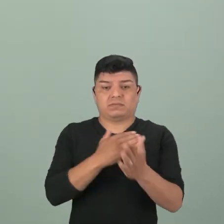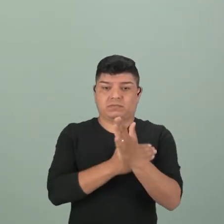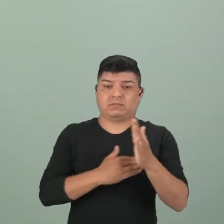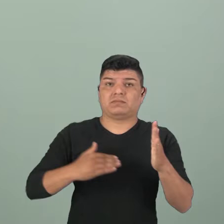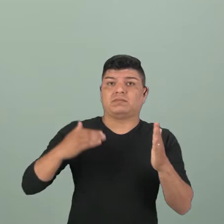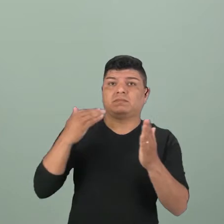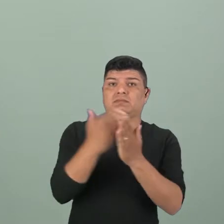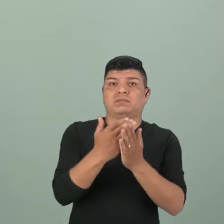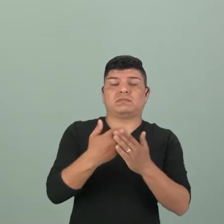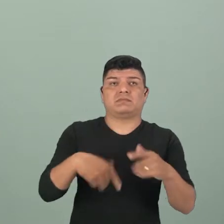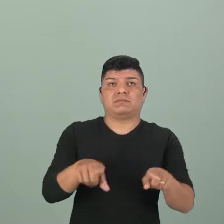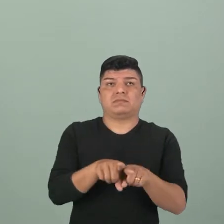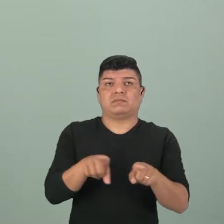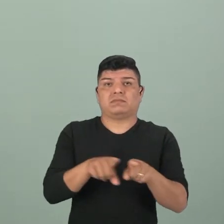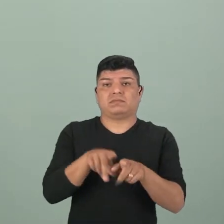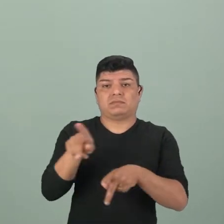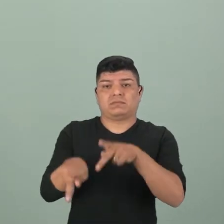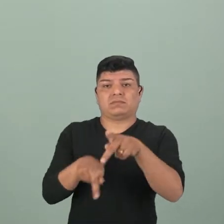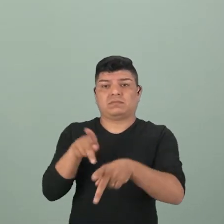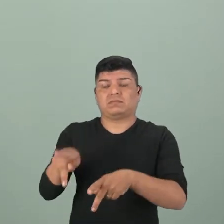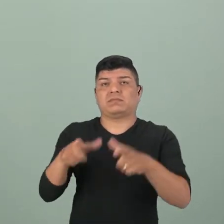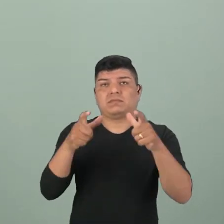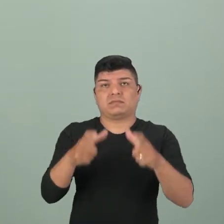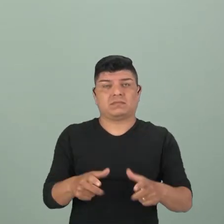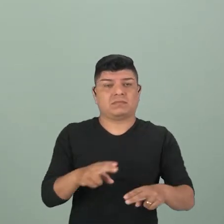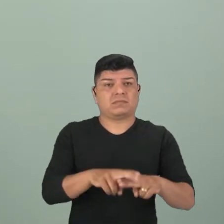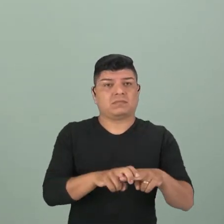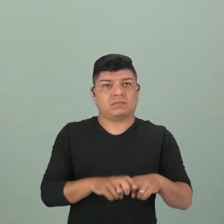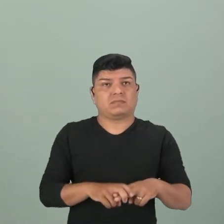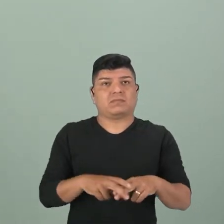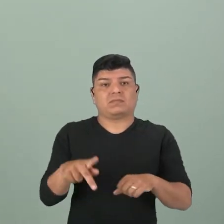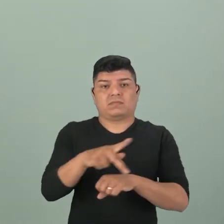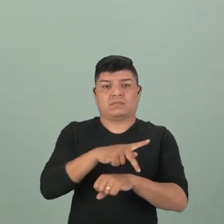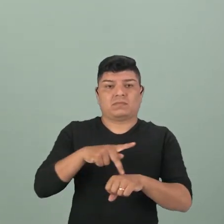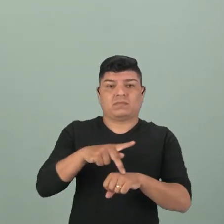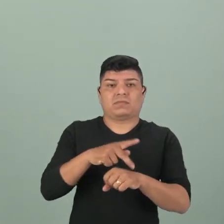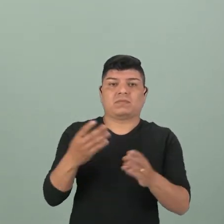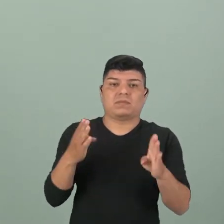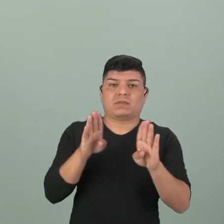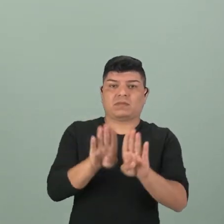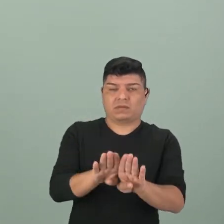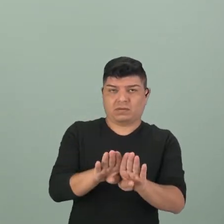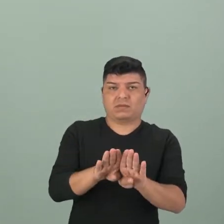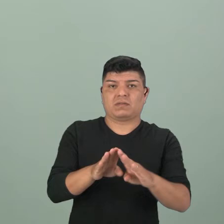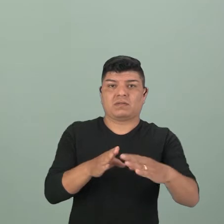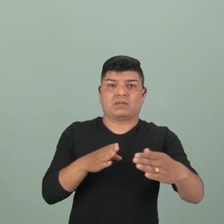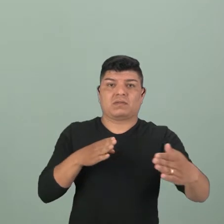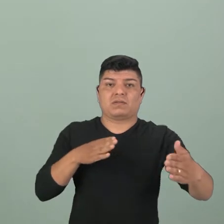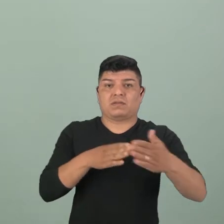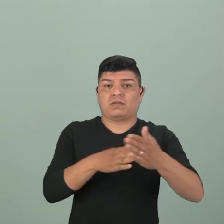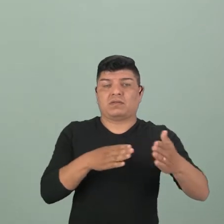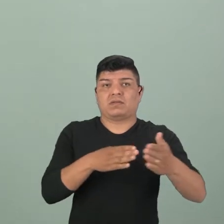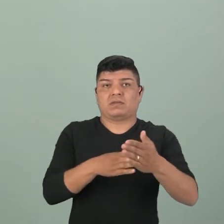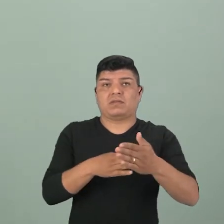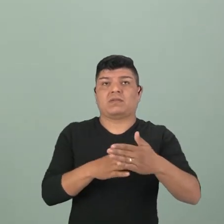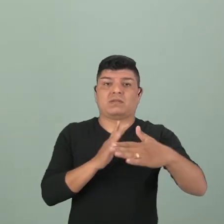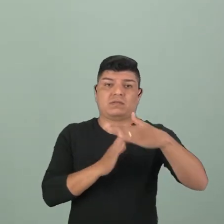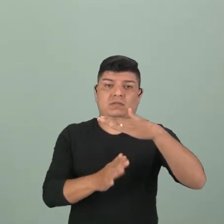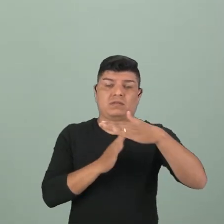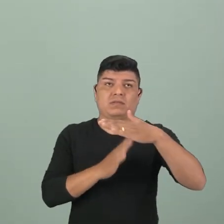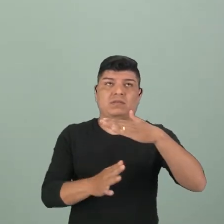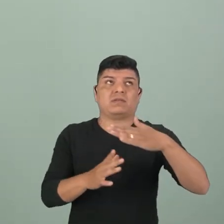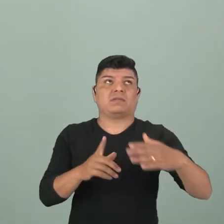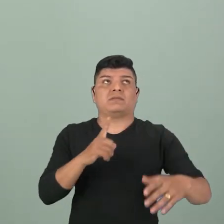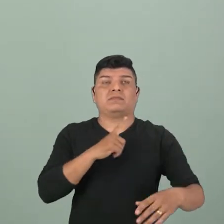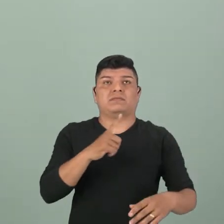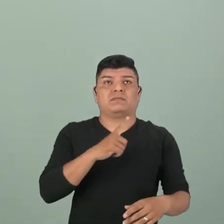aumenta o total da população local. Então muitos países fecham as suas fronteiras, por exemplo, para a migração. Nós